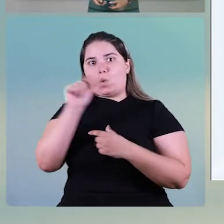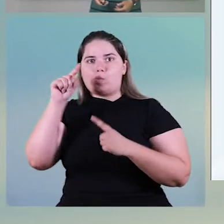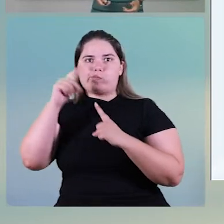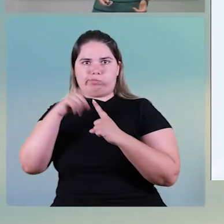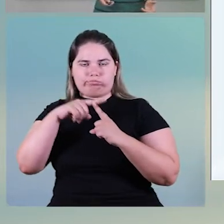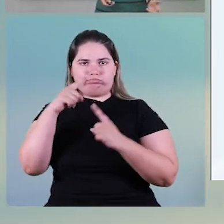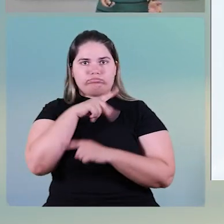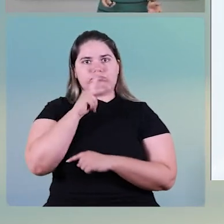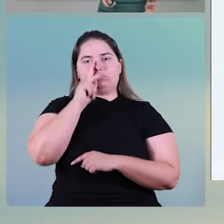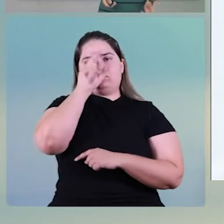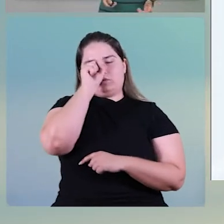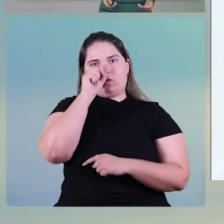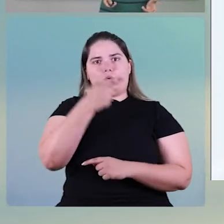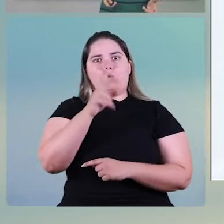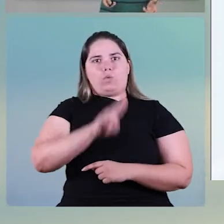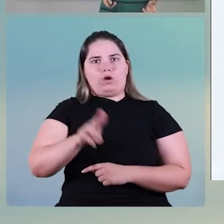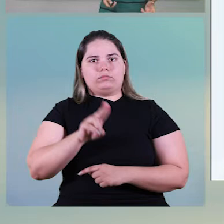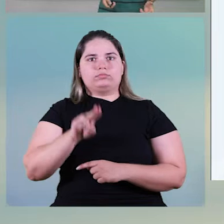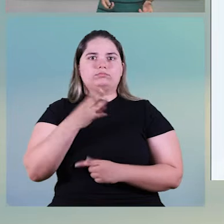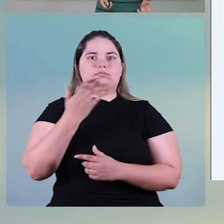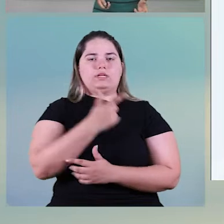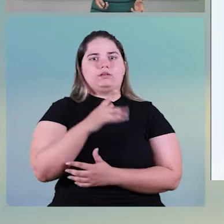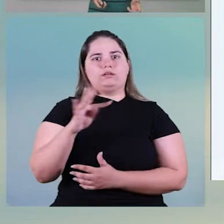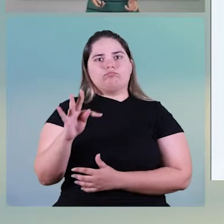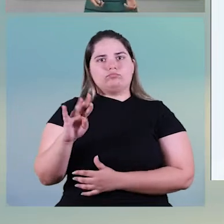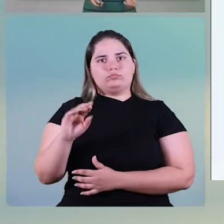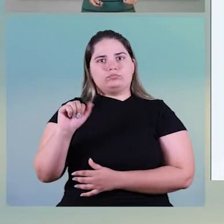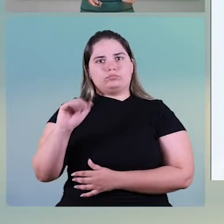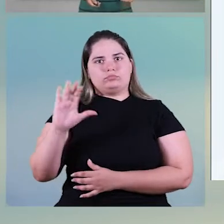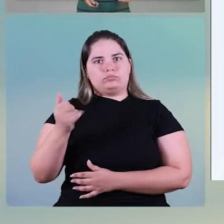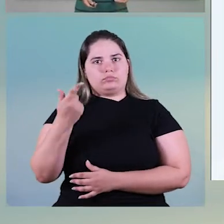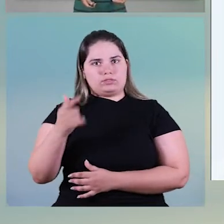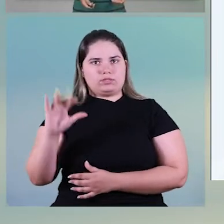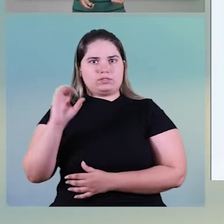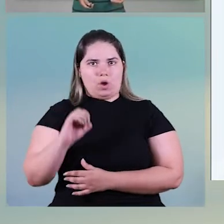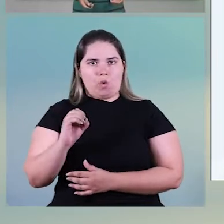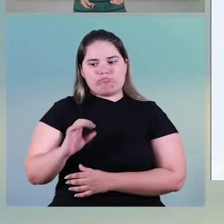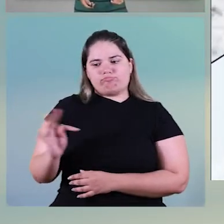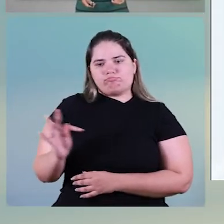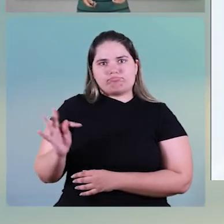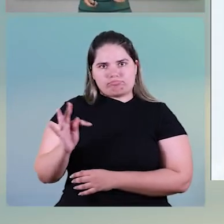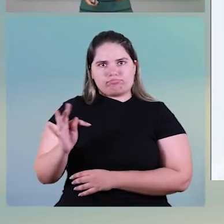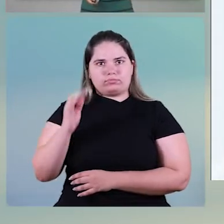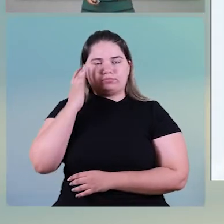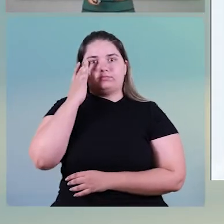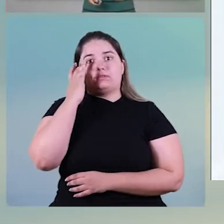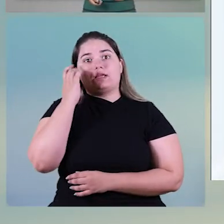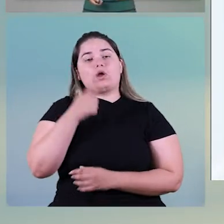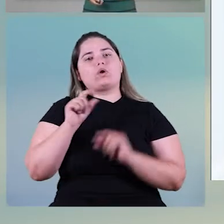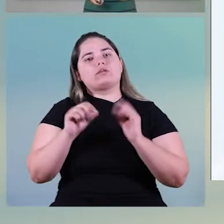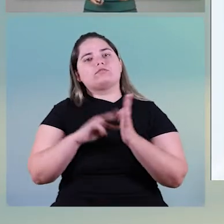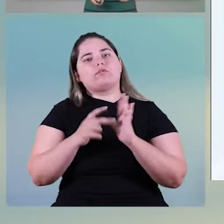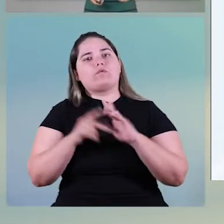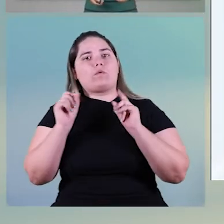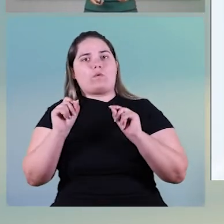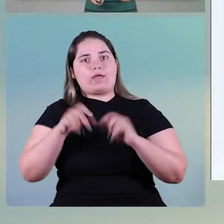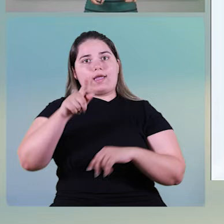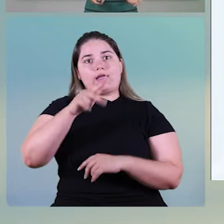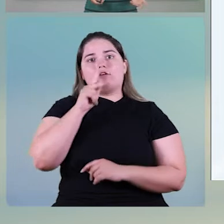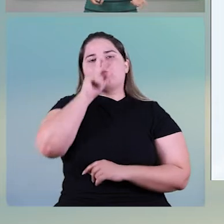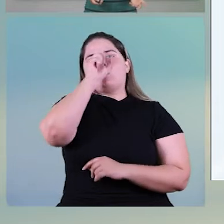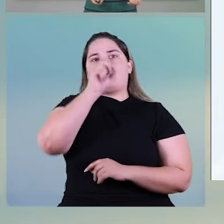força muito utilizado, muito presente em nossa vida. O que é a força de tração? é a força exercida